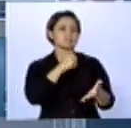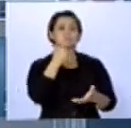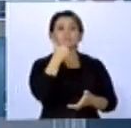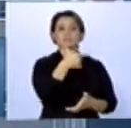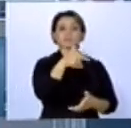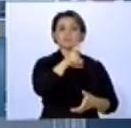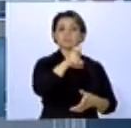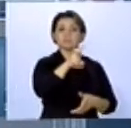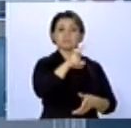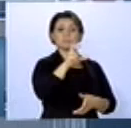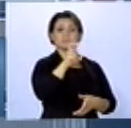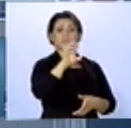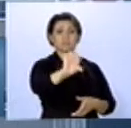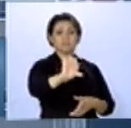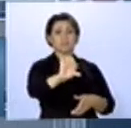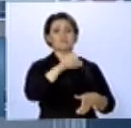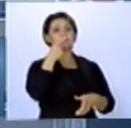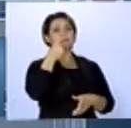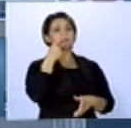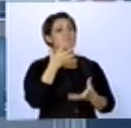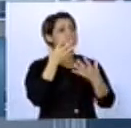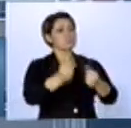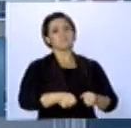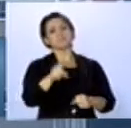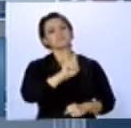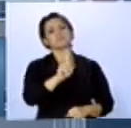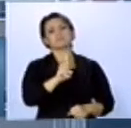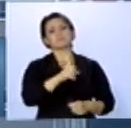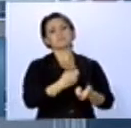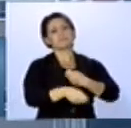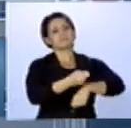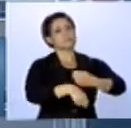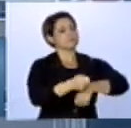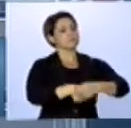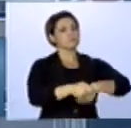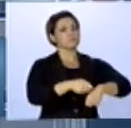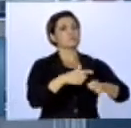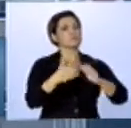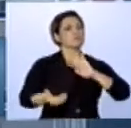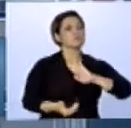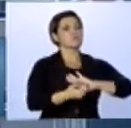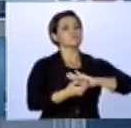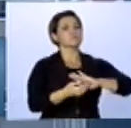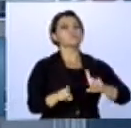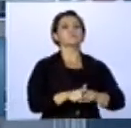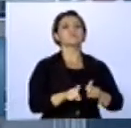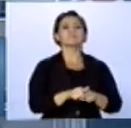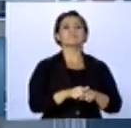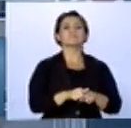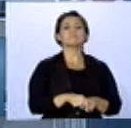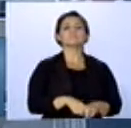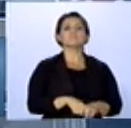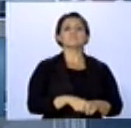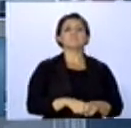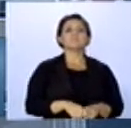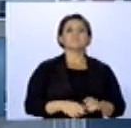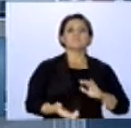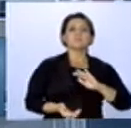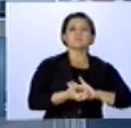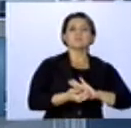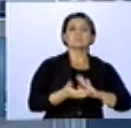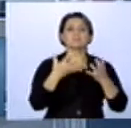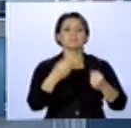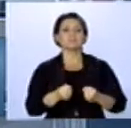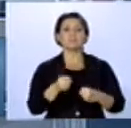12529 que reprime as infrações a ordem econômica limitando aquelas que limitam a